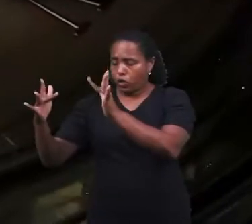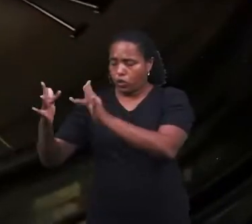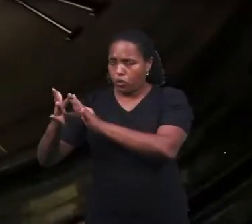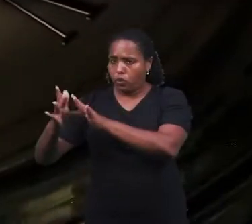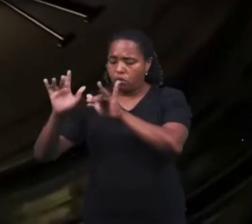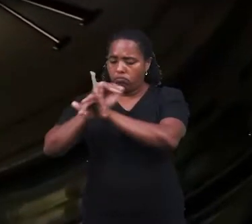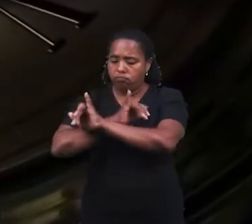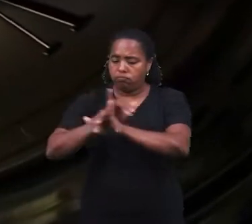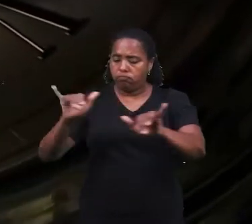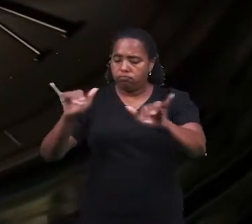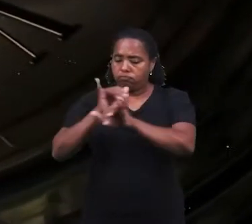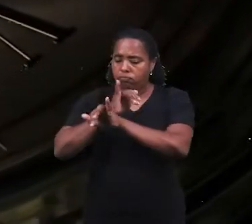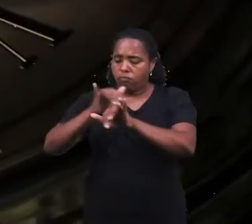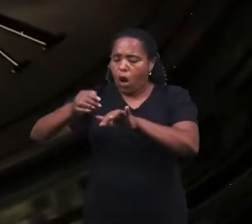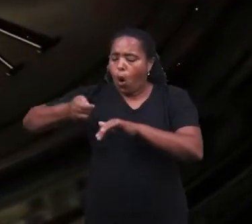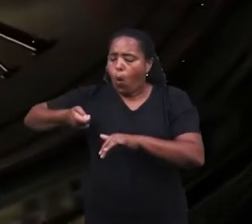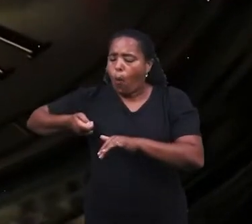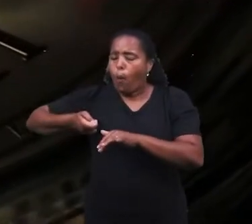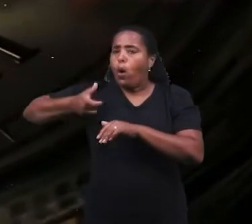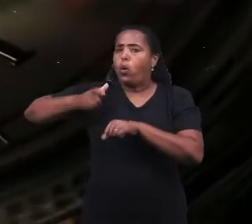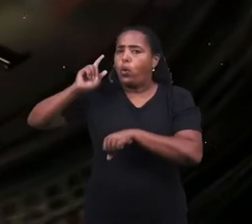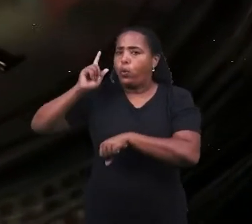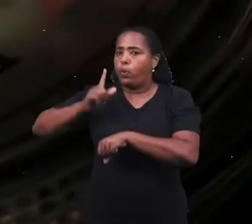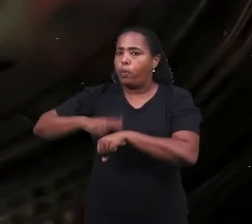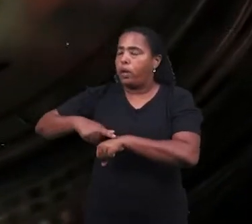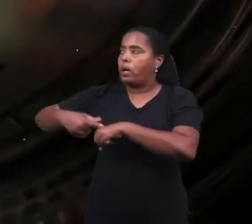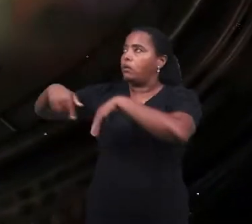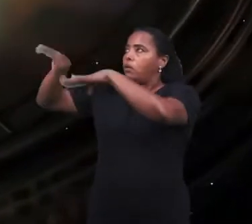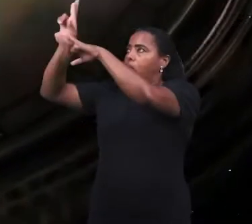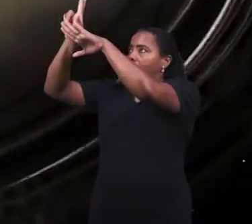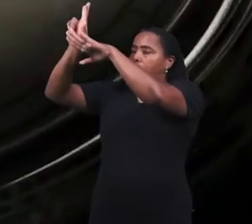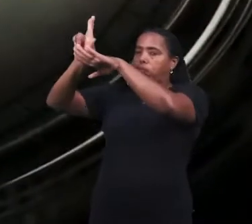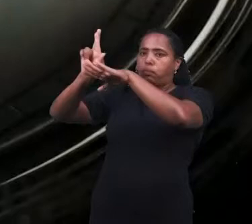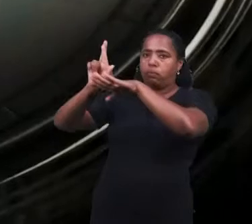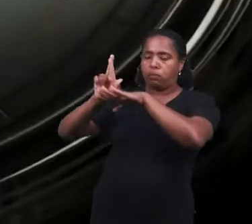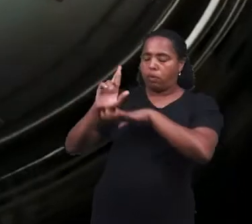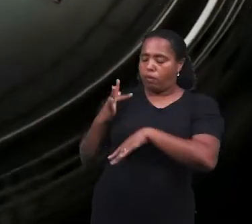Cedo venho, muito em breve.